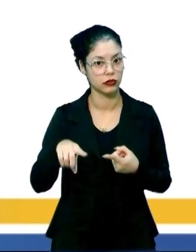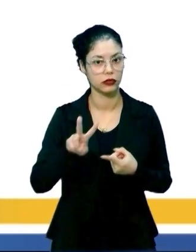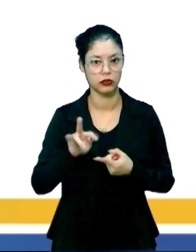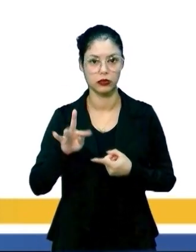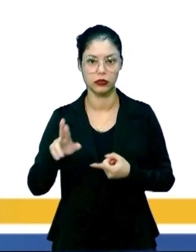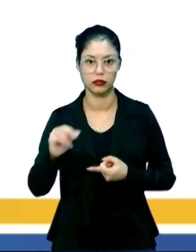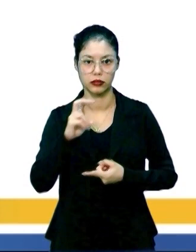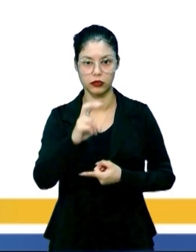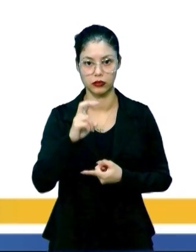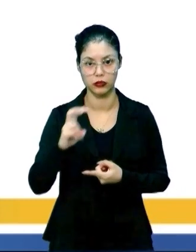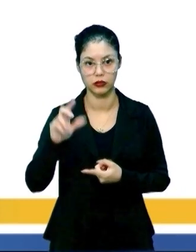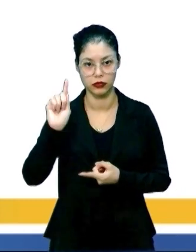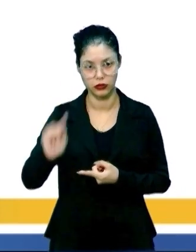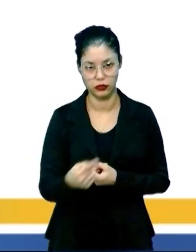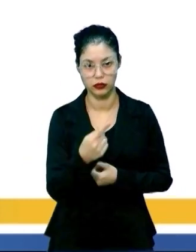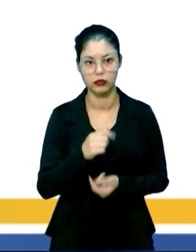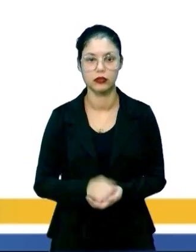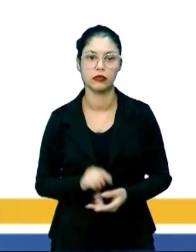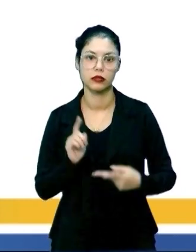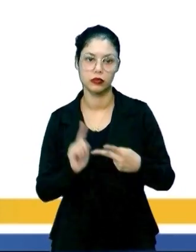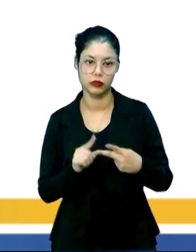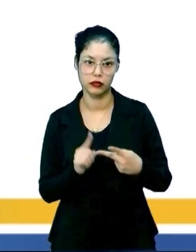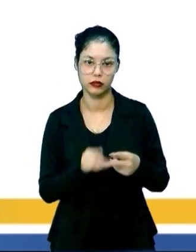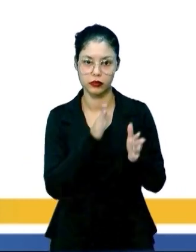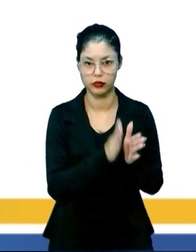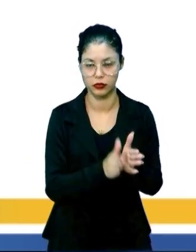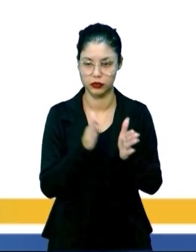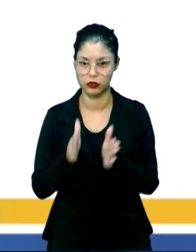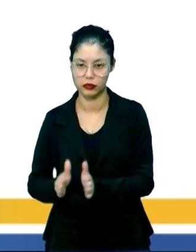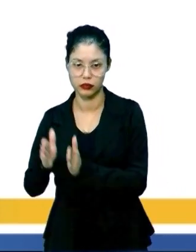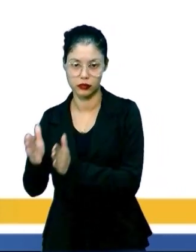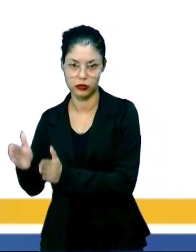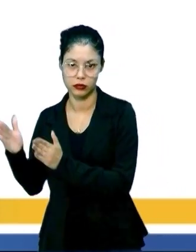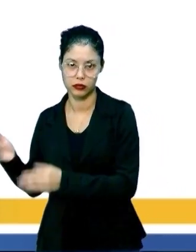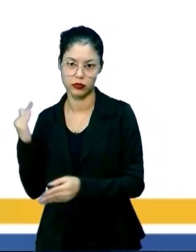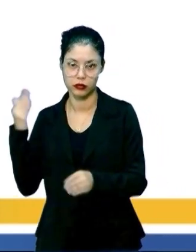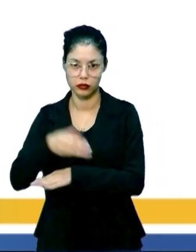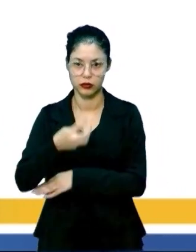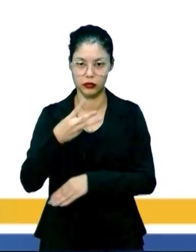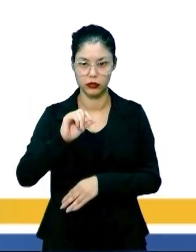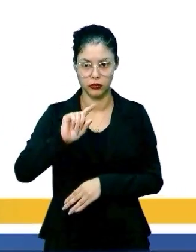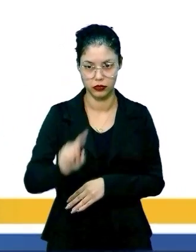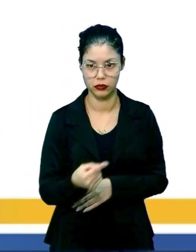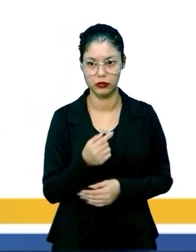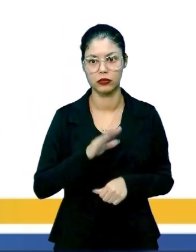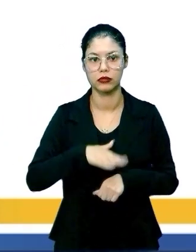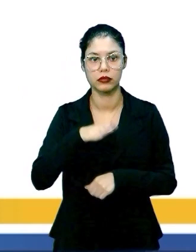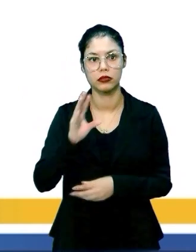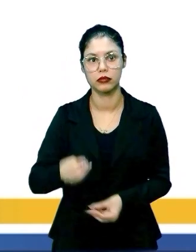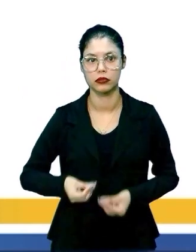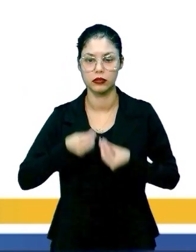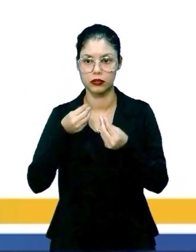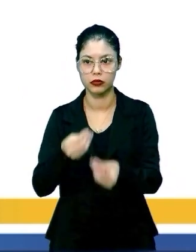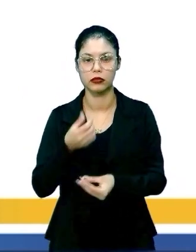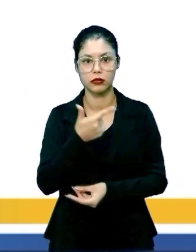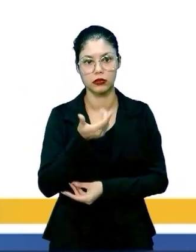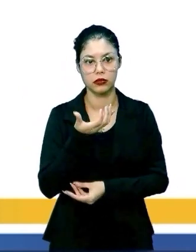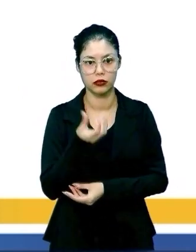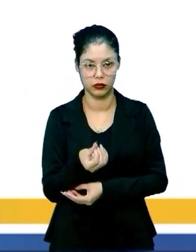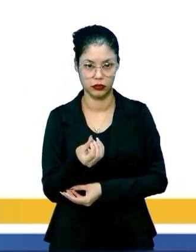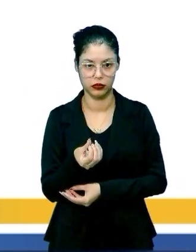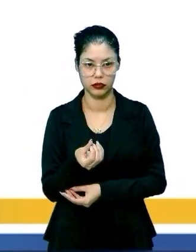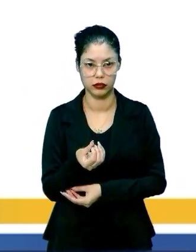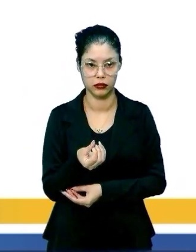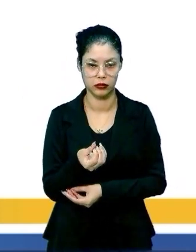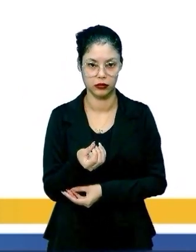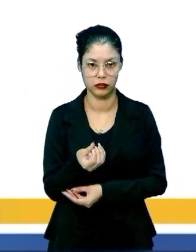por 55 mil. Segunda opção, pagar a prazo, dando a entrada de 30 mil e mais uma prestação